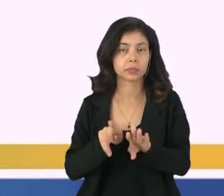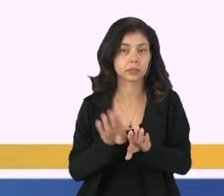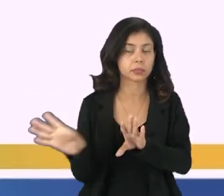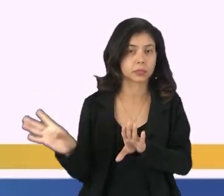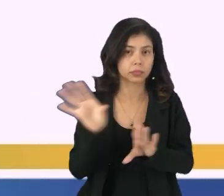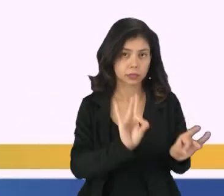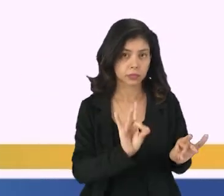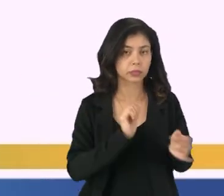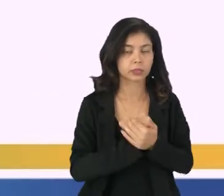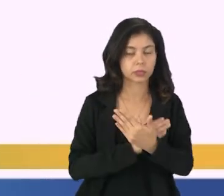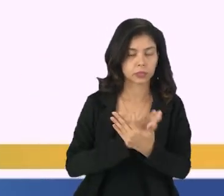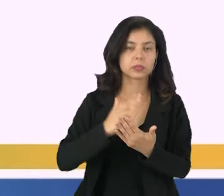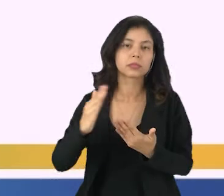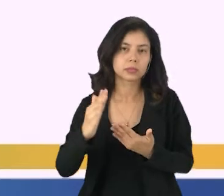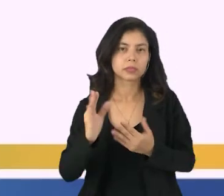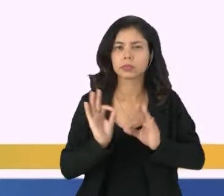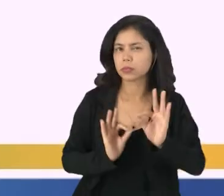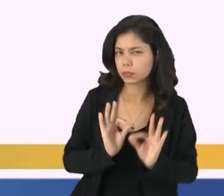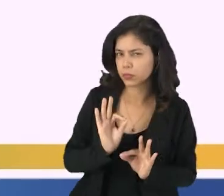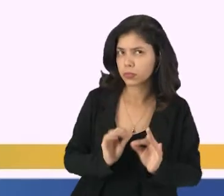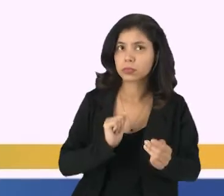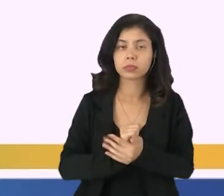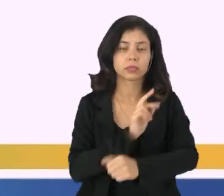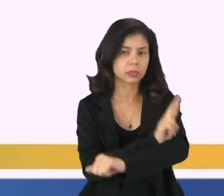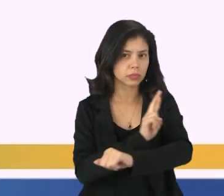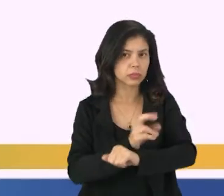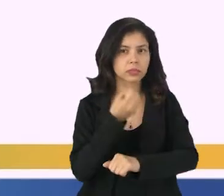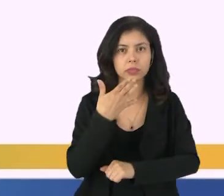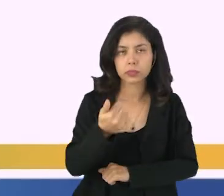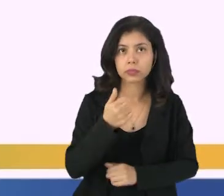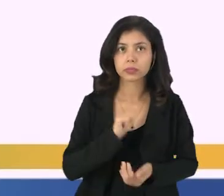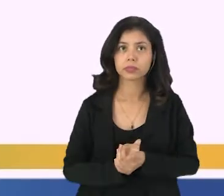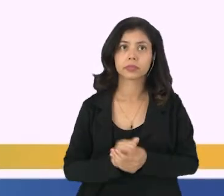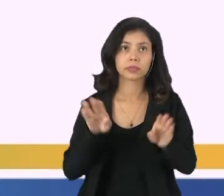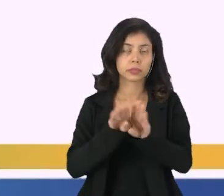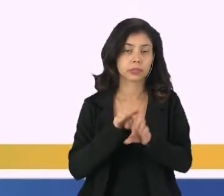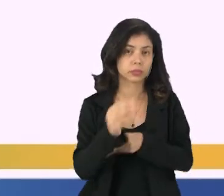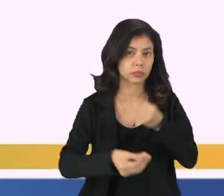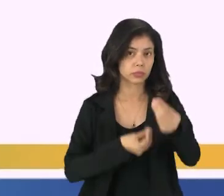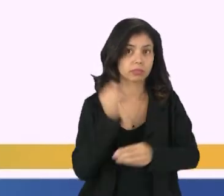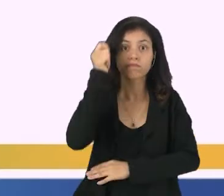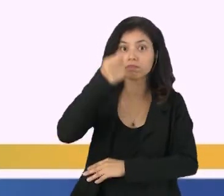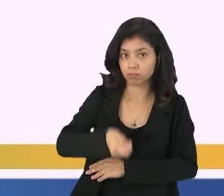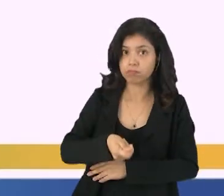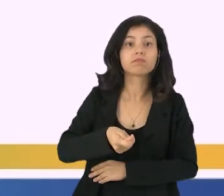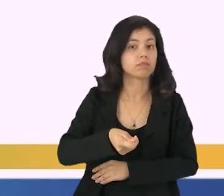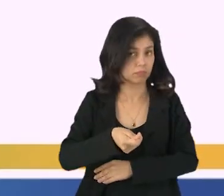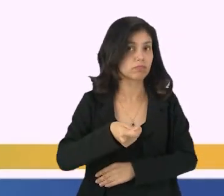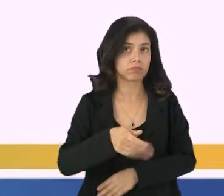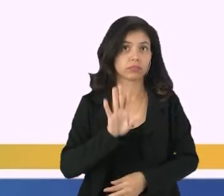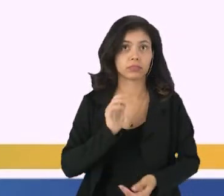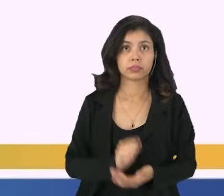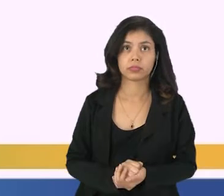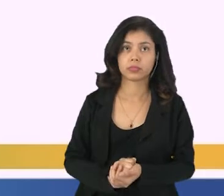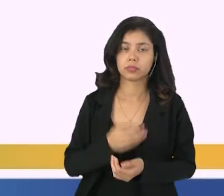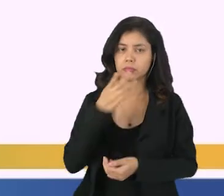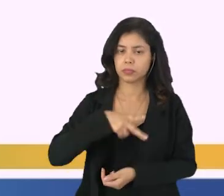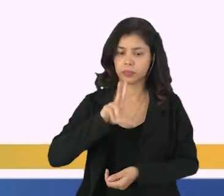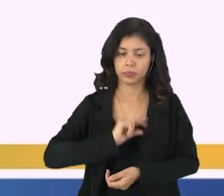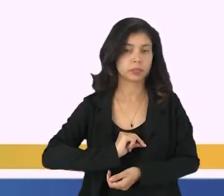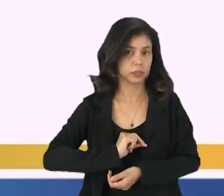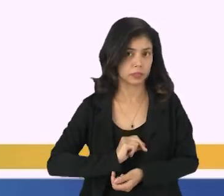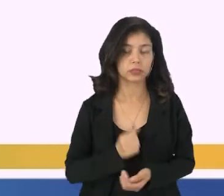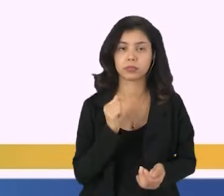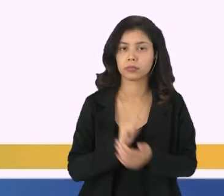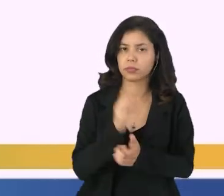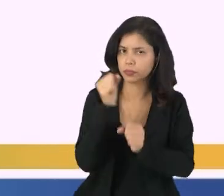dá no início aí com relação aí à religião, tá? Pessoal, também como um dever, né, os portugueses